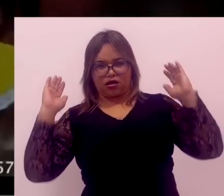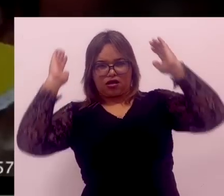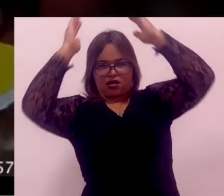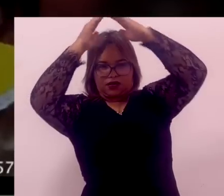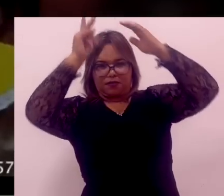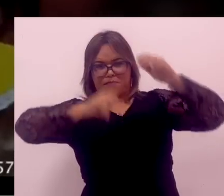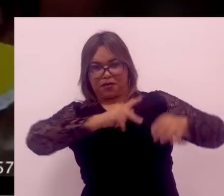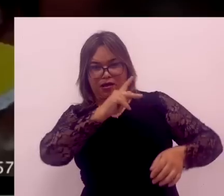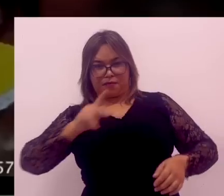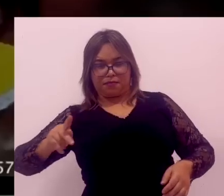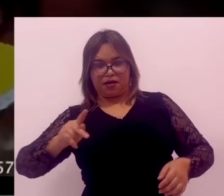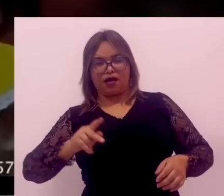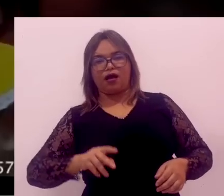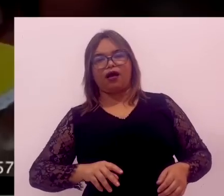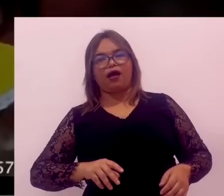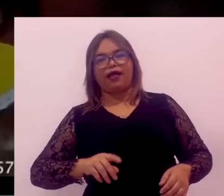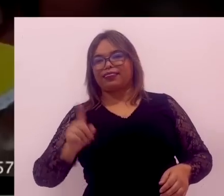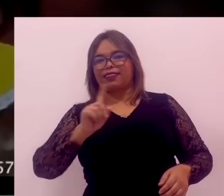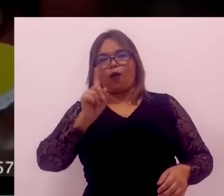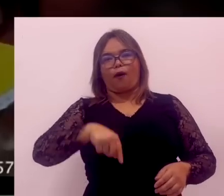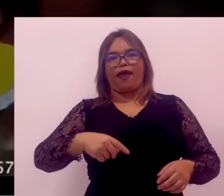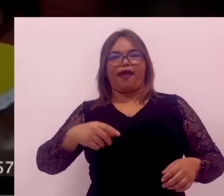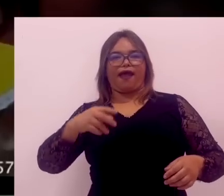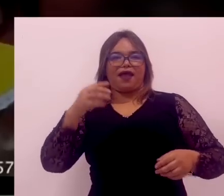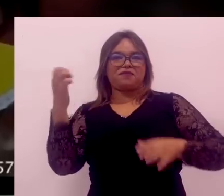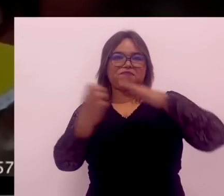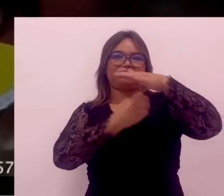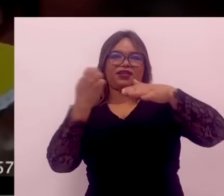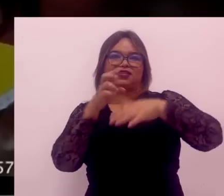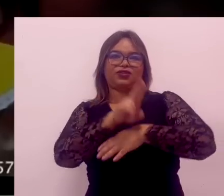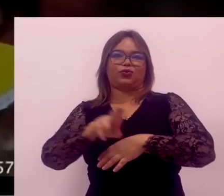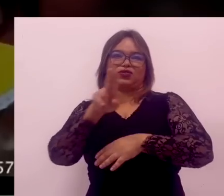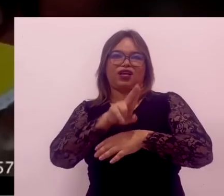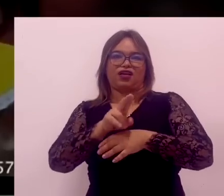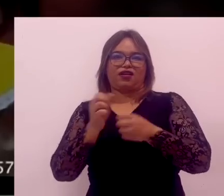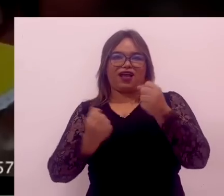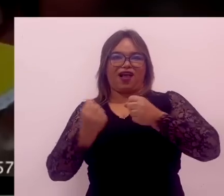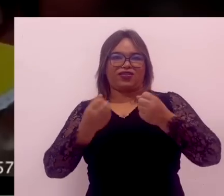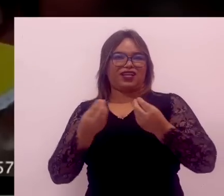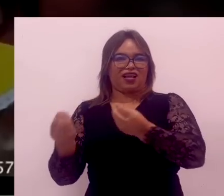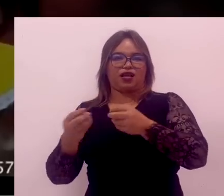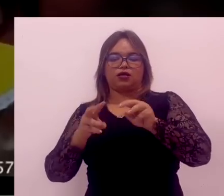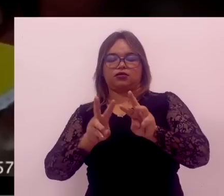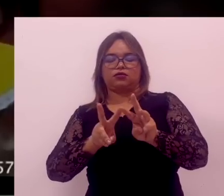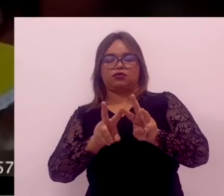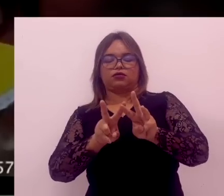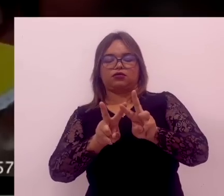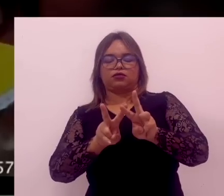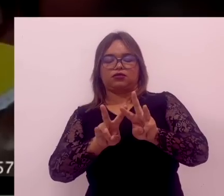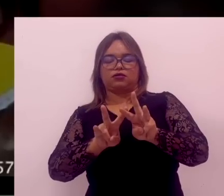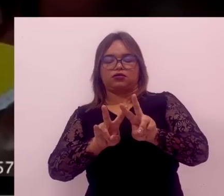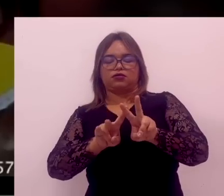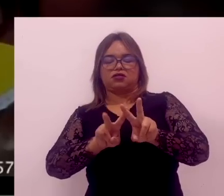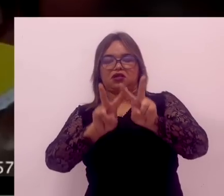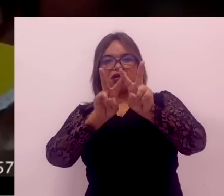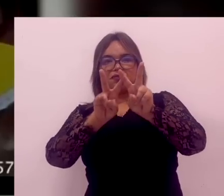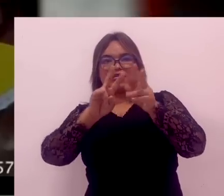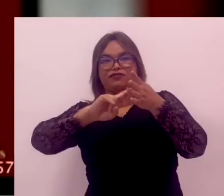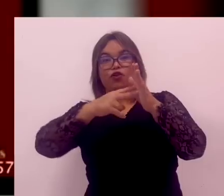Esse símbolo significa outra coisa. Essas crianças inocentes estão carregando o símbolo de